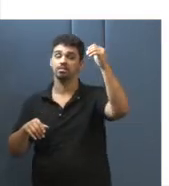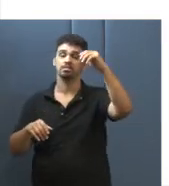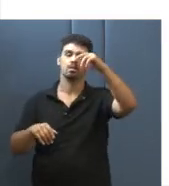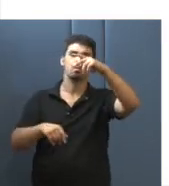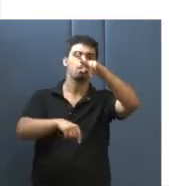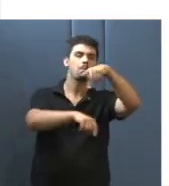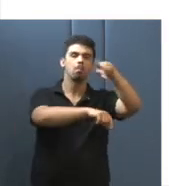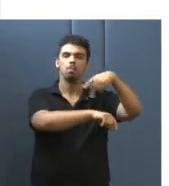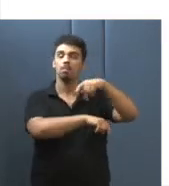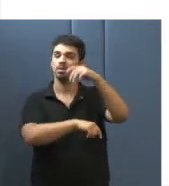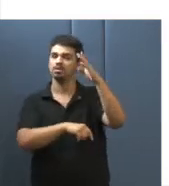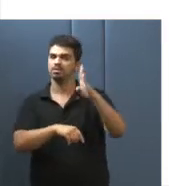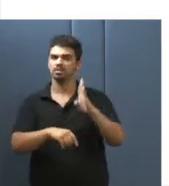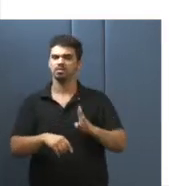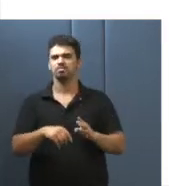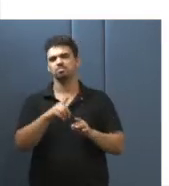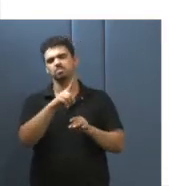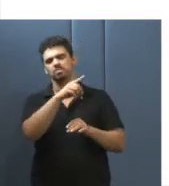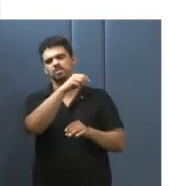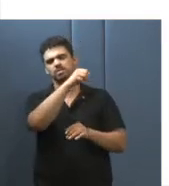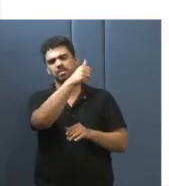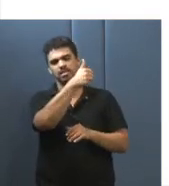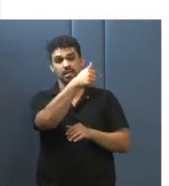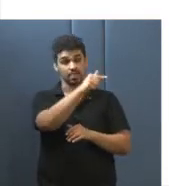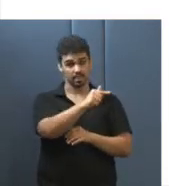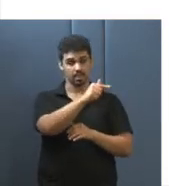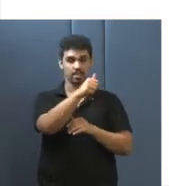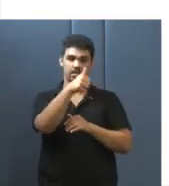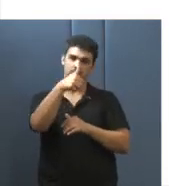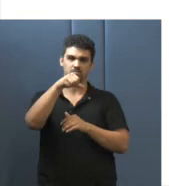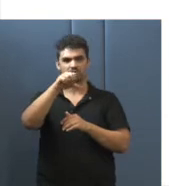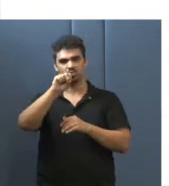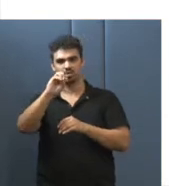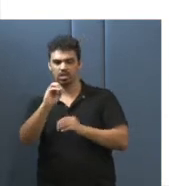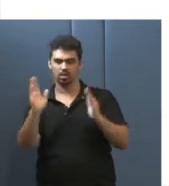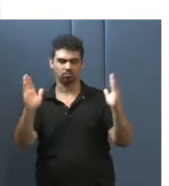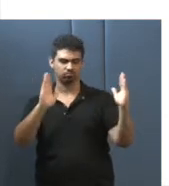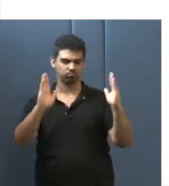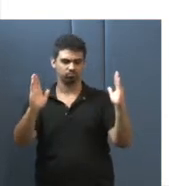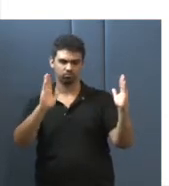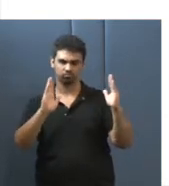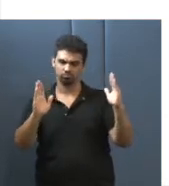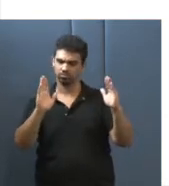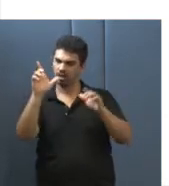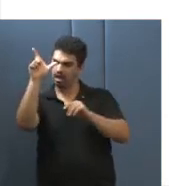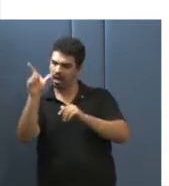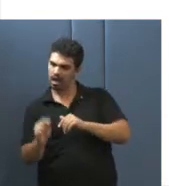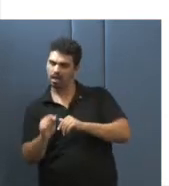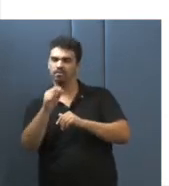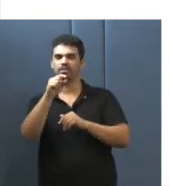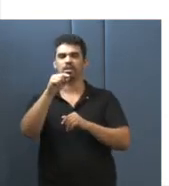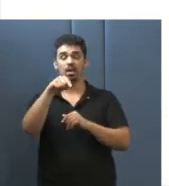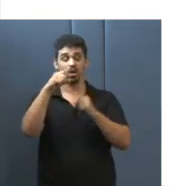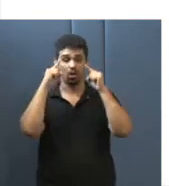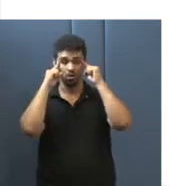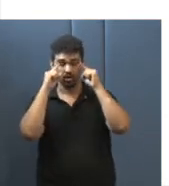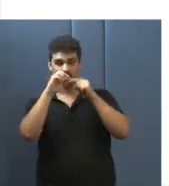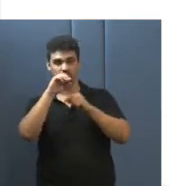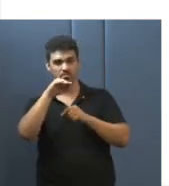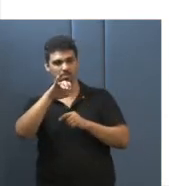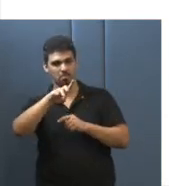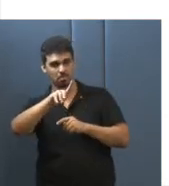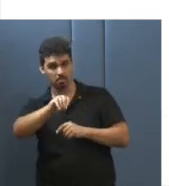de 70, início da década de 80, basicamente concentrada em África, Oriente Médio e América Latina. Hoje,